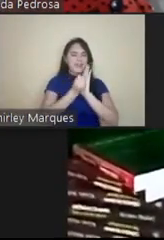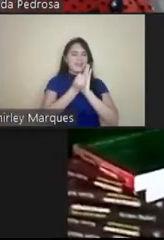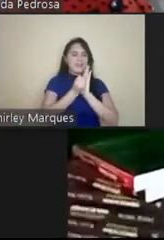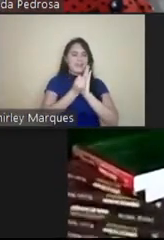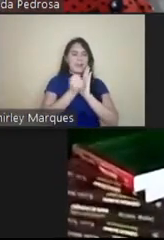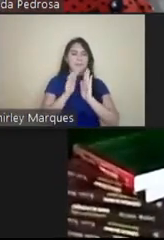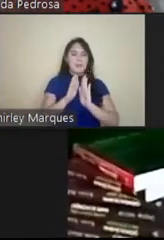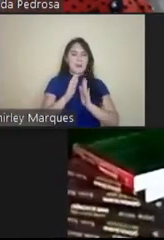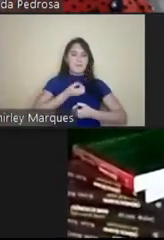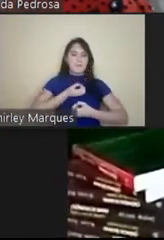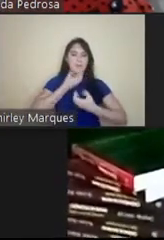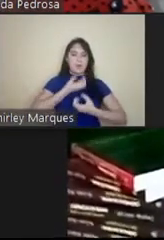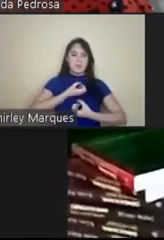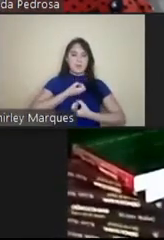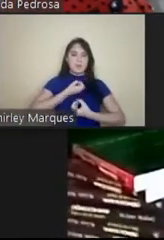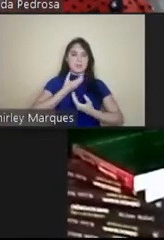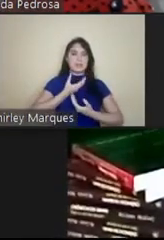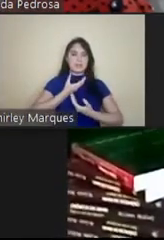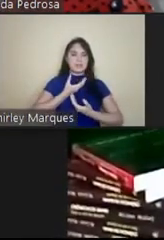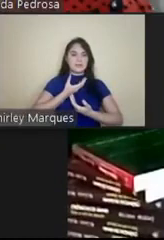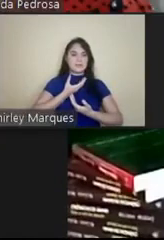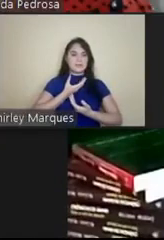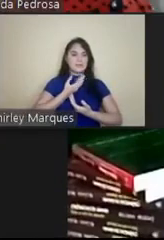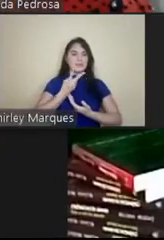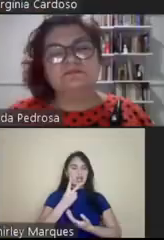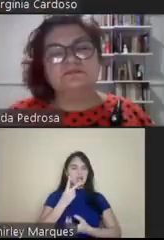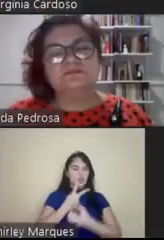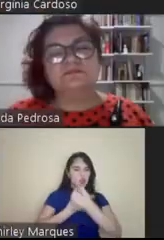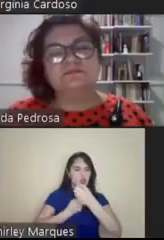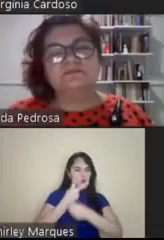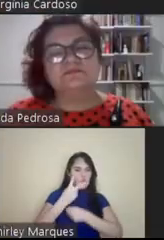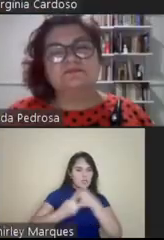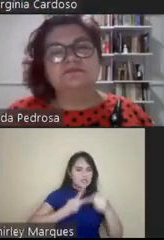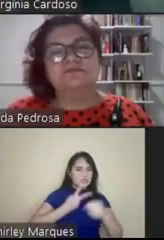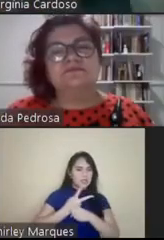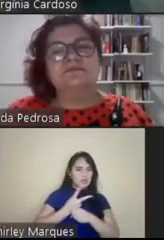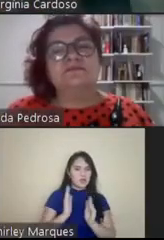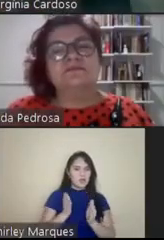poesia ganhar por 2 anos consecutivos o Jabuti. O que você...